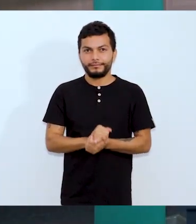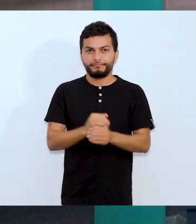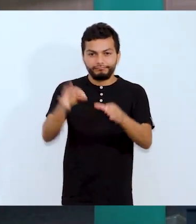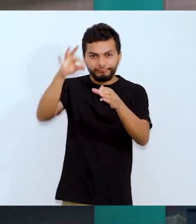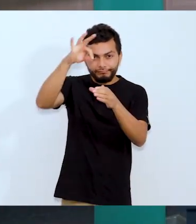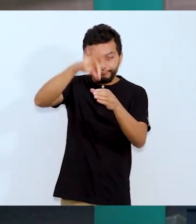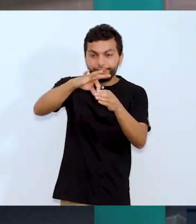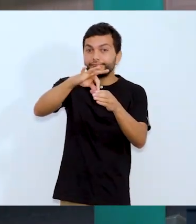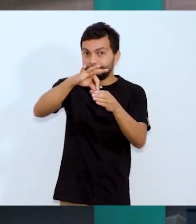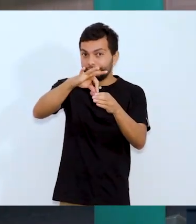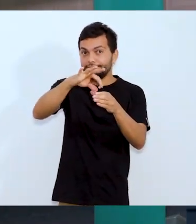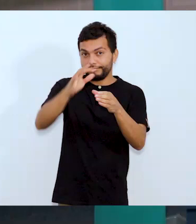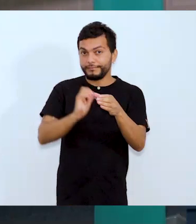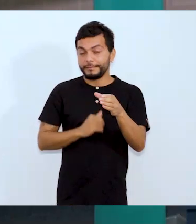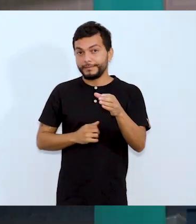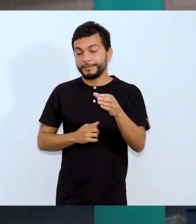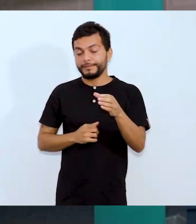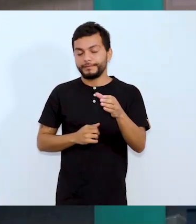plantam